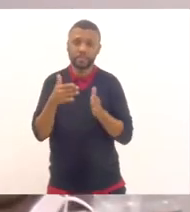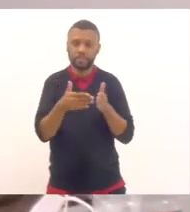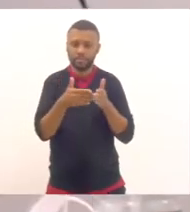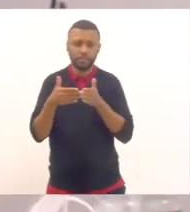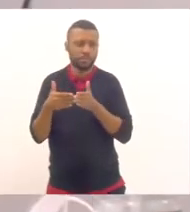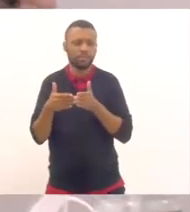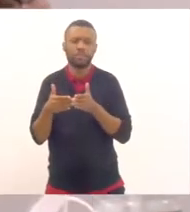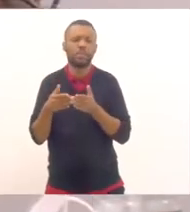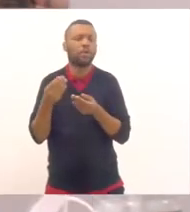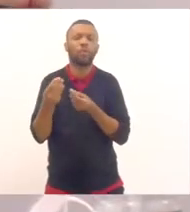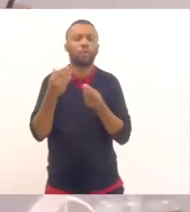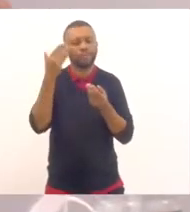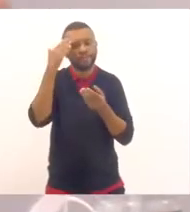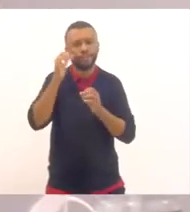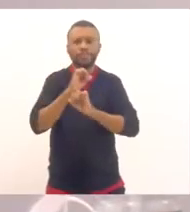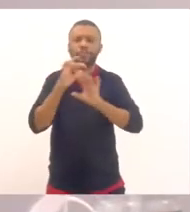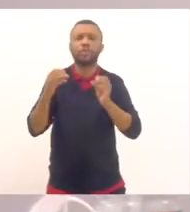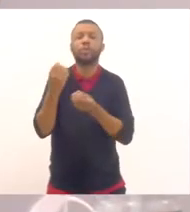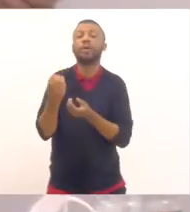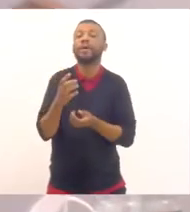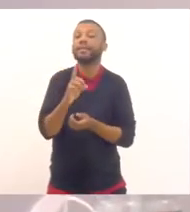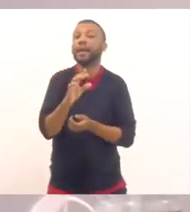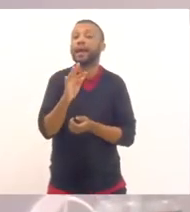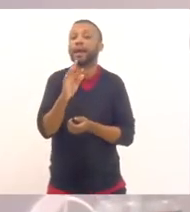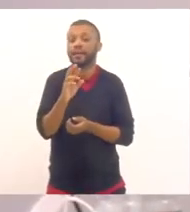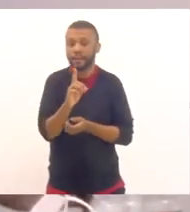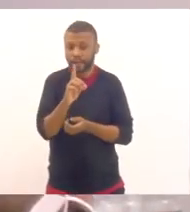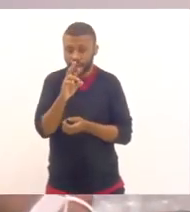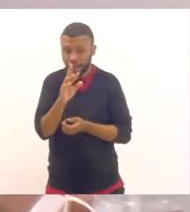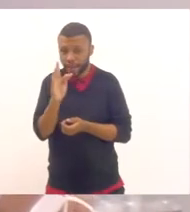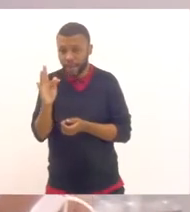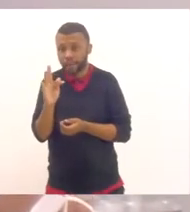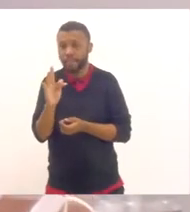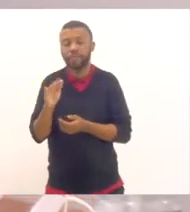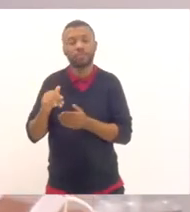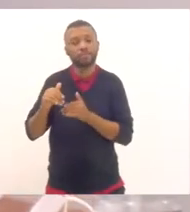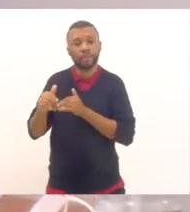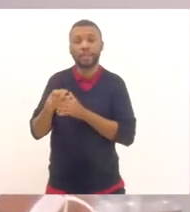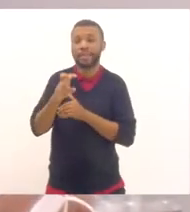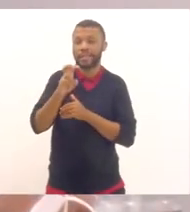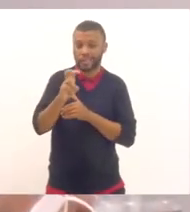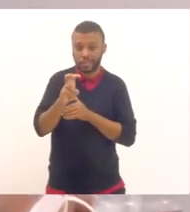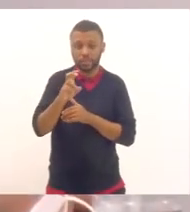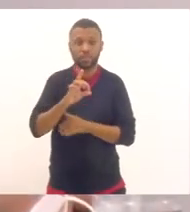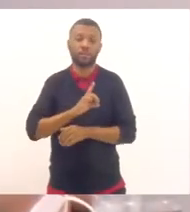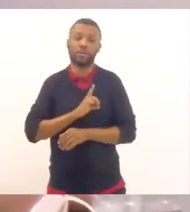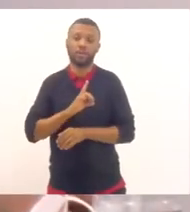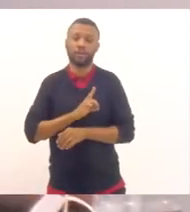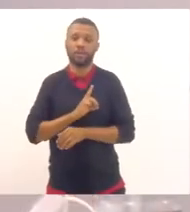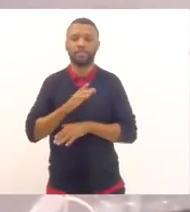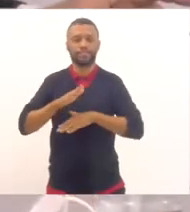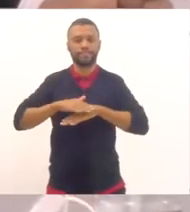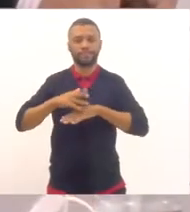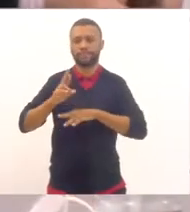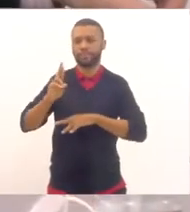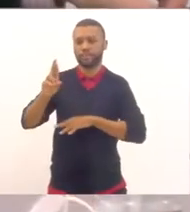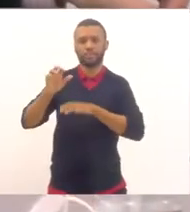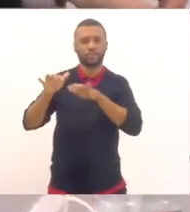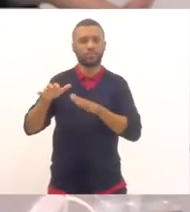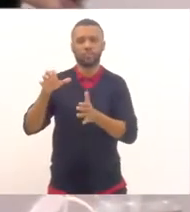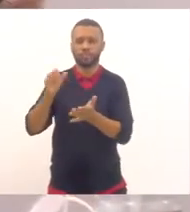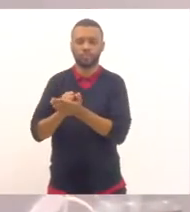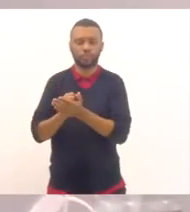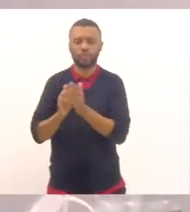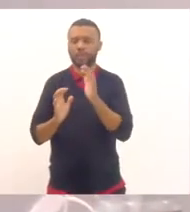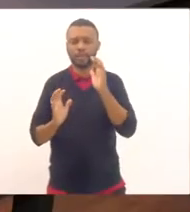pouco melhor essa como fica TRF a partir da designação dessas cinco delegacias para fazer o registro das ocorrências e deputada Lucinha